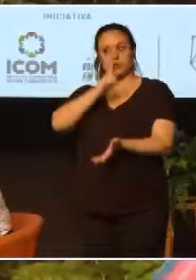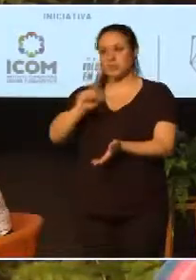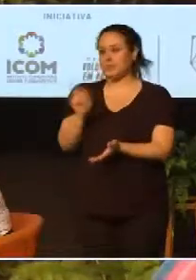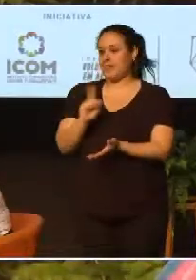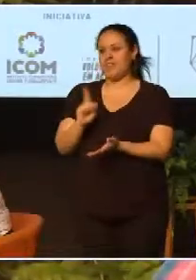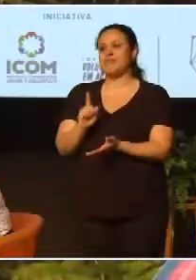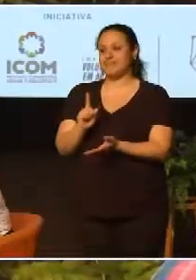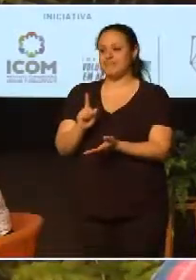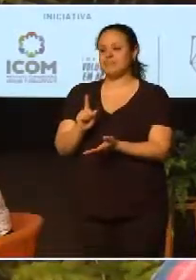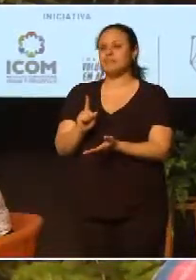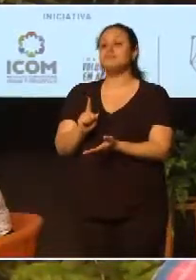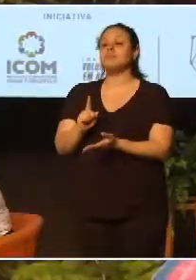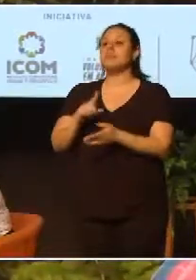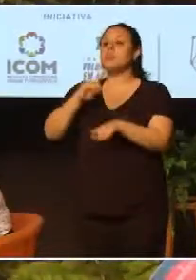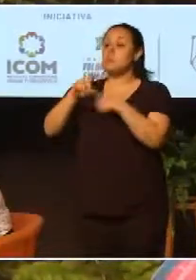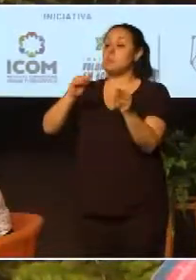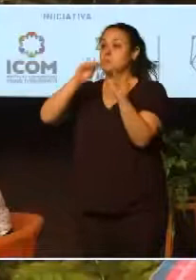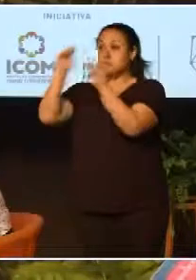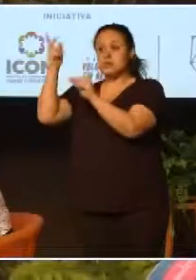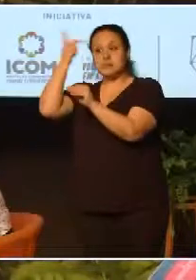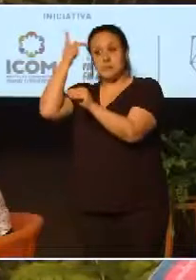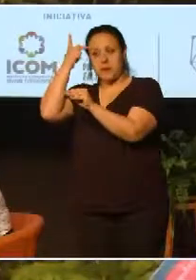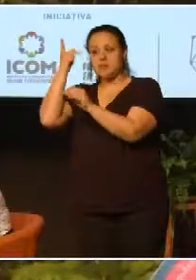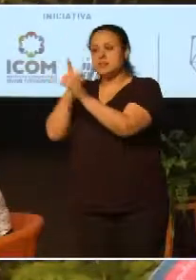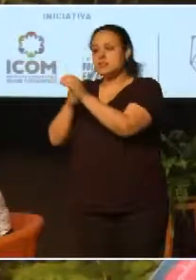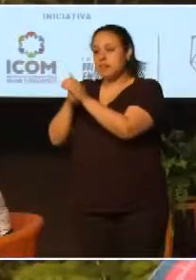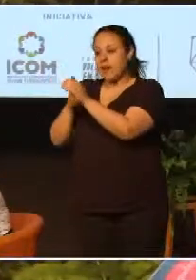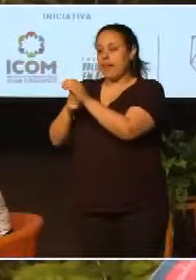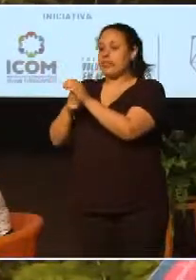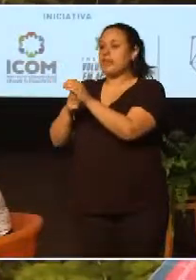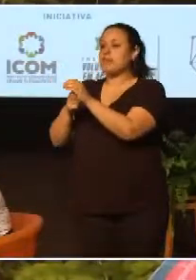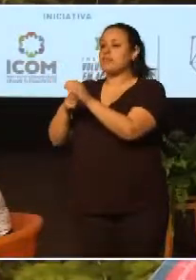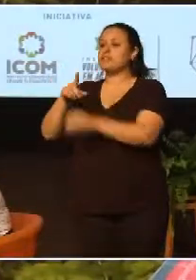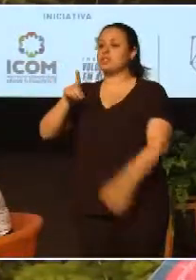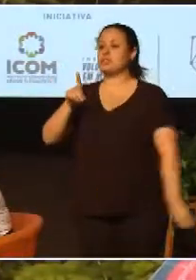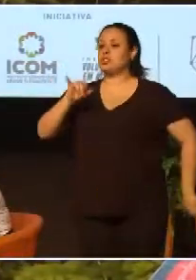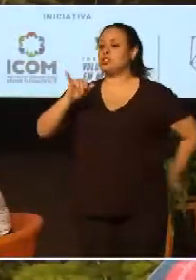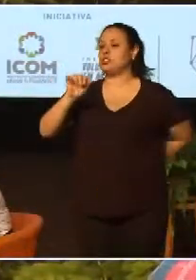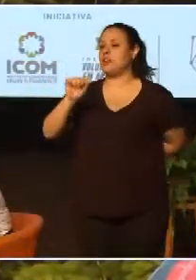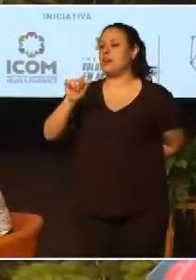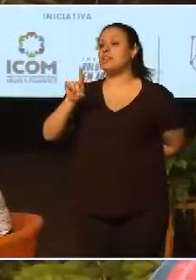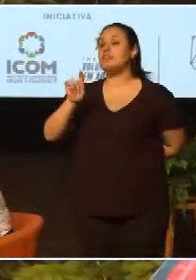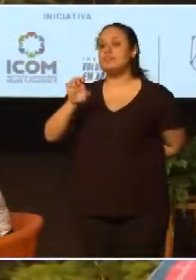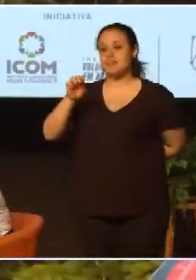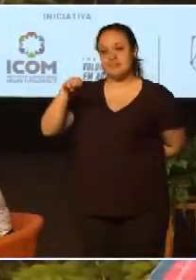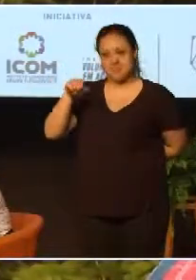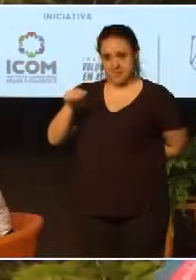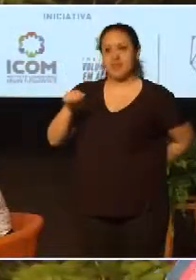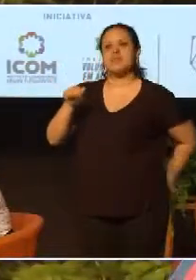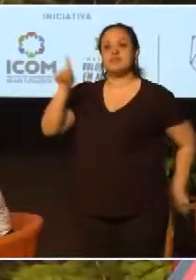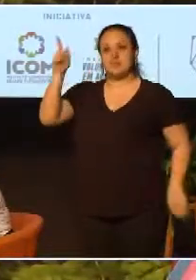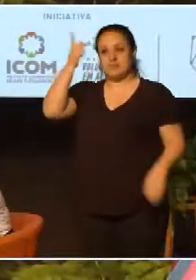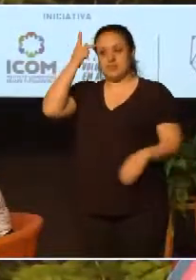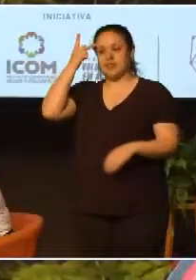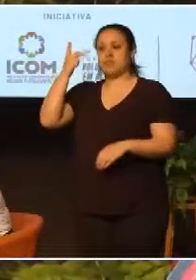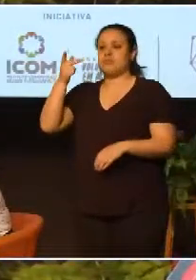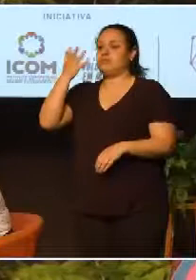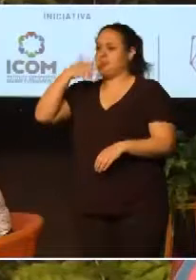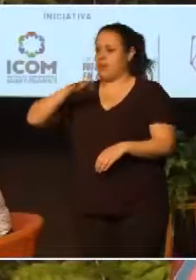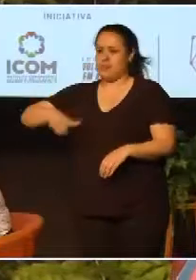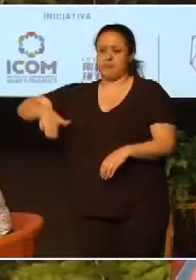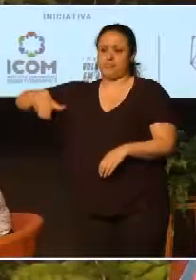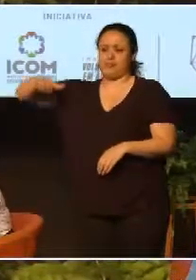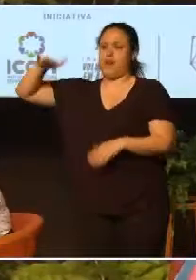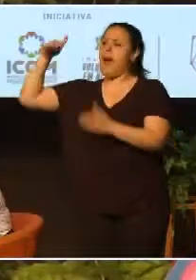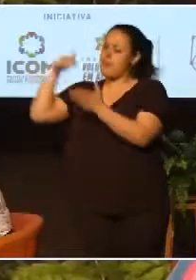cidade periférica de São Paulo. E eu passei toda a minha infância nessa cidade de Diadema, toda a minha vida, né, até eu me casar